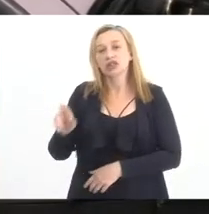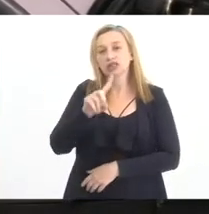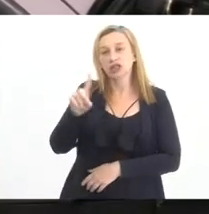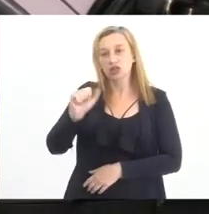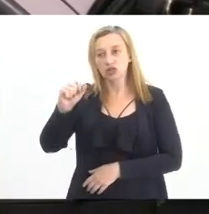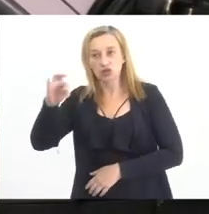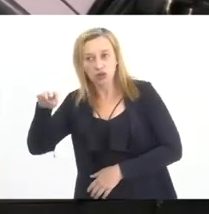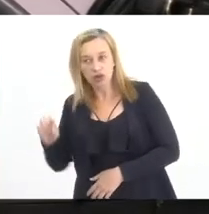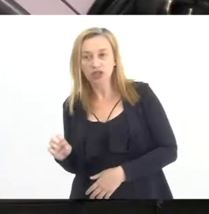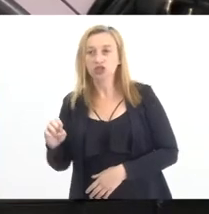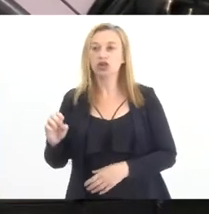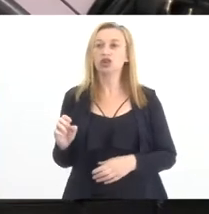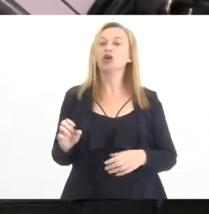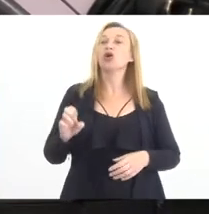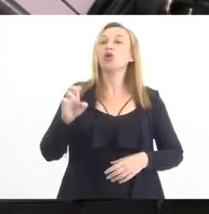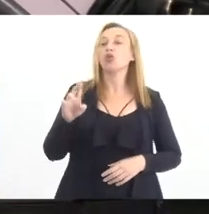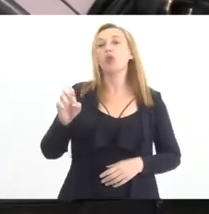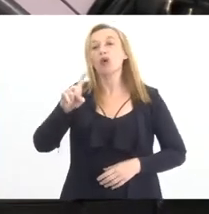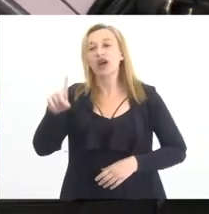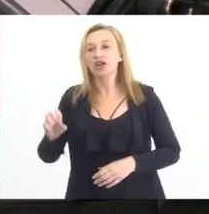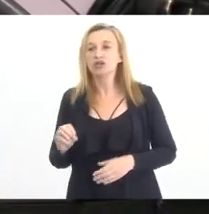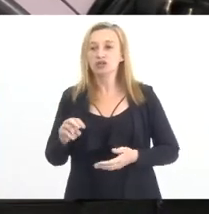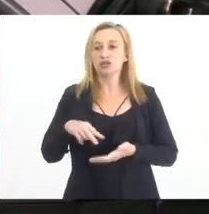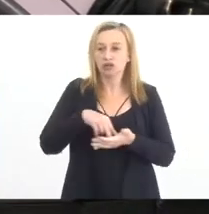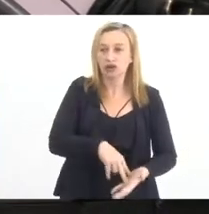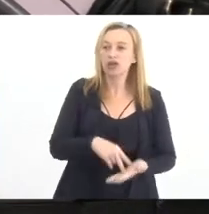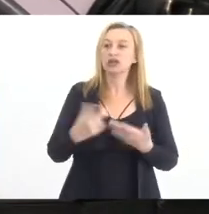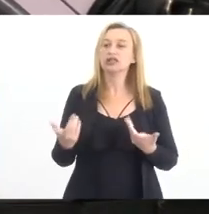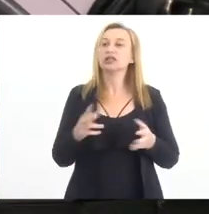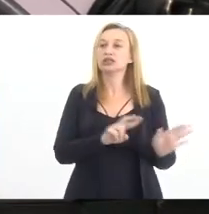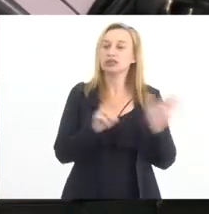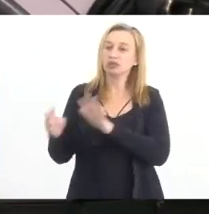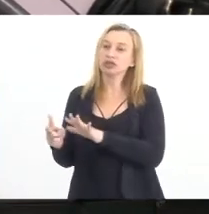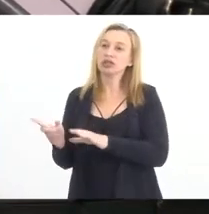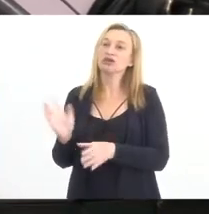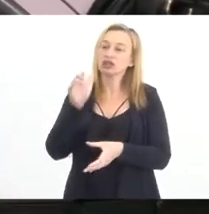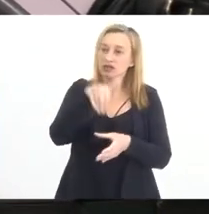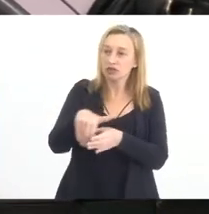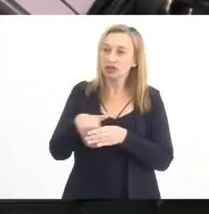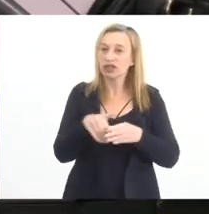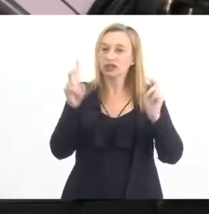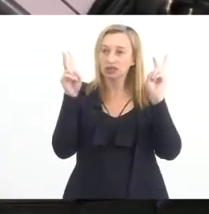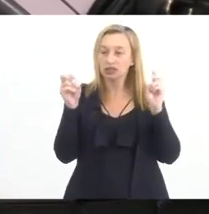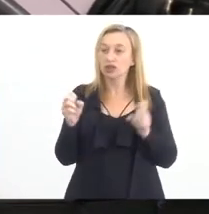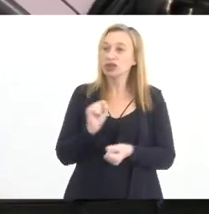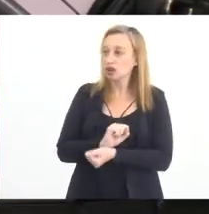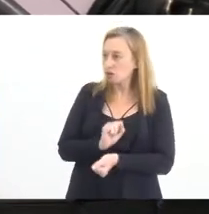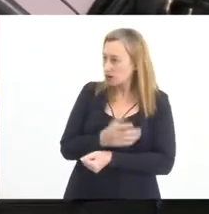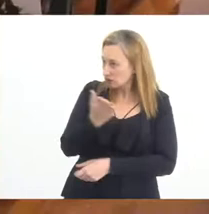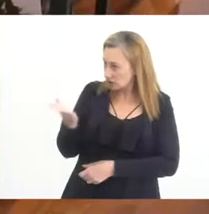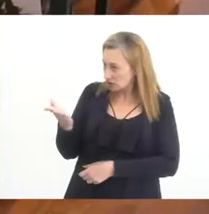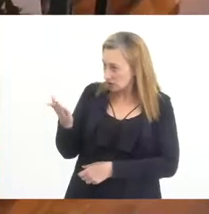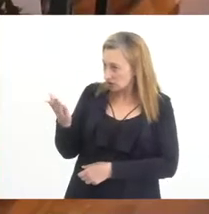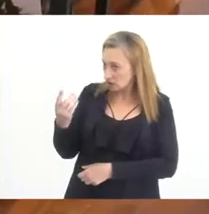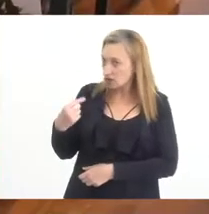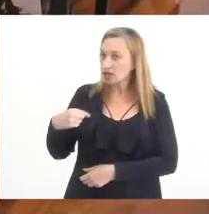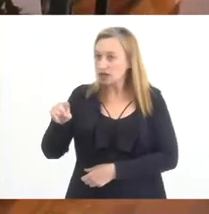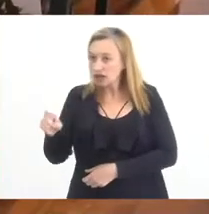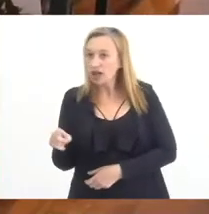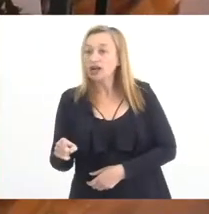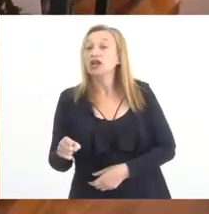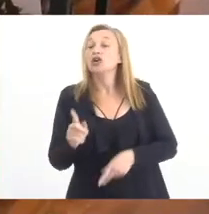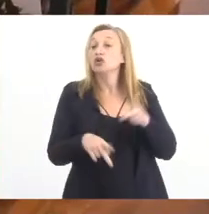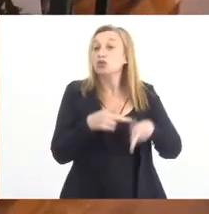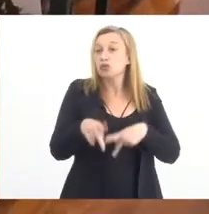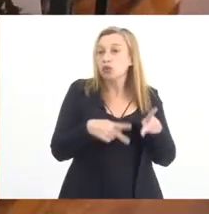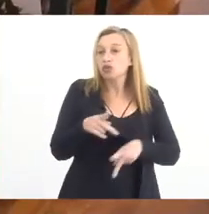que a UES continue de pé. E a semana que vem vai ser votada essa matéria. Espero que vocês estejam lá, que a população da Zona